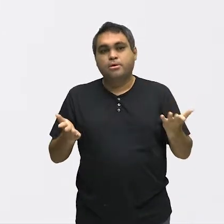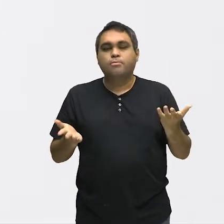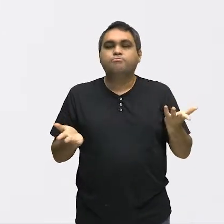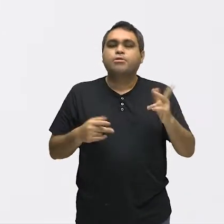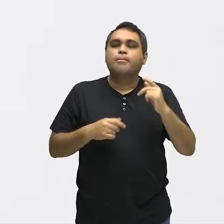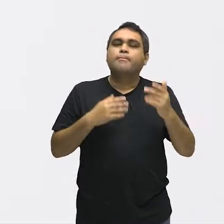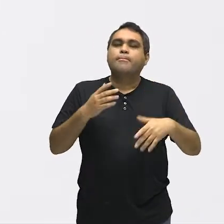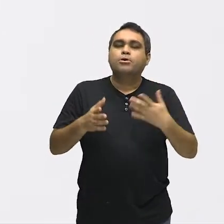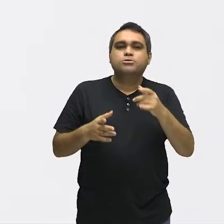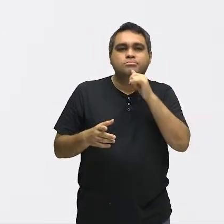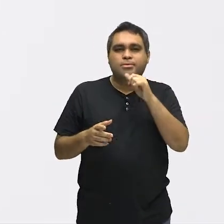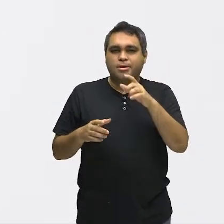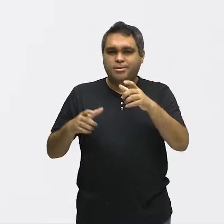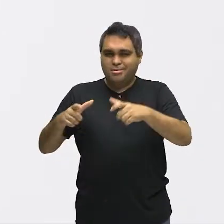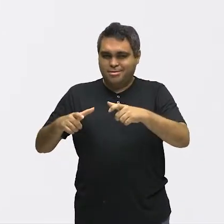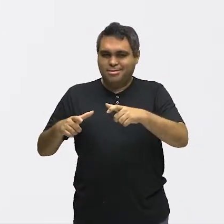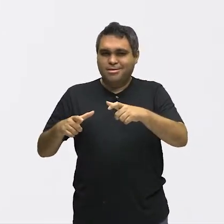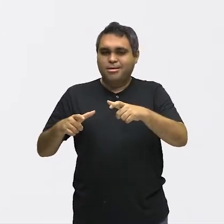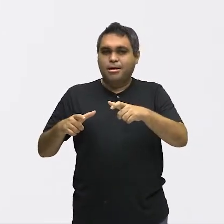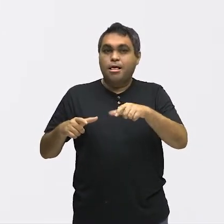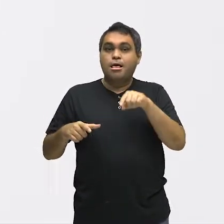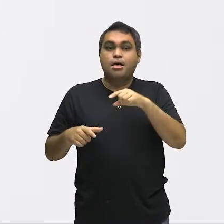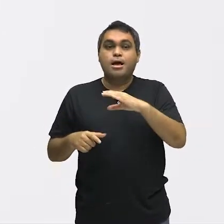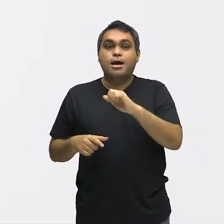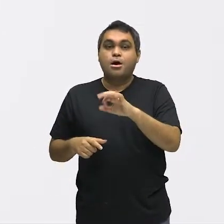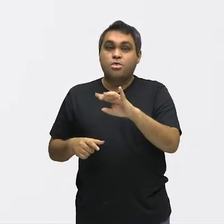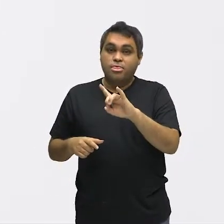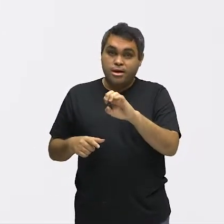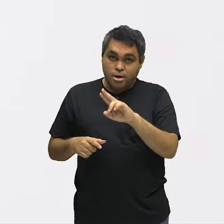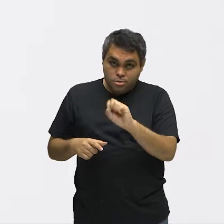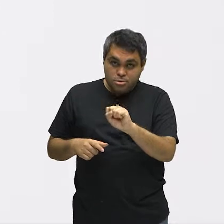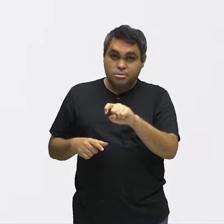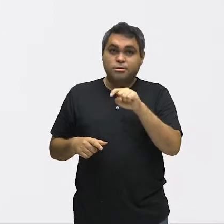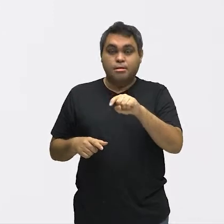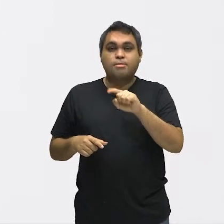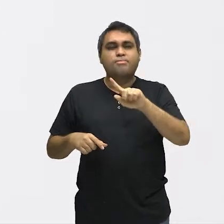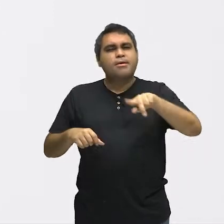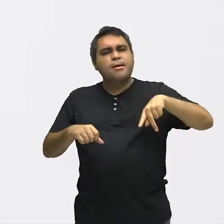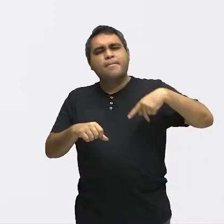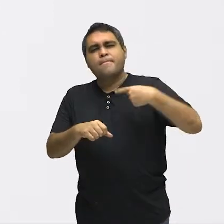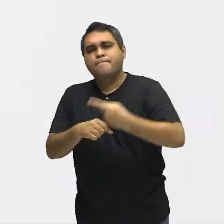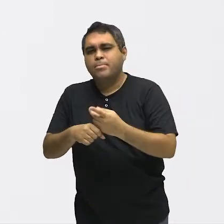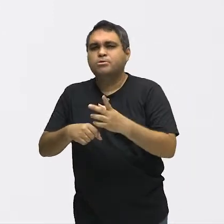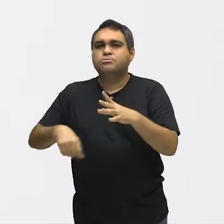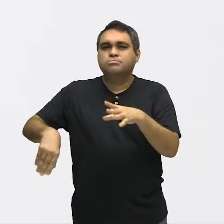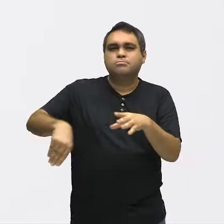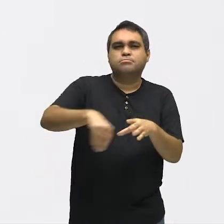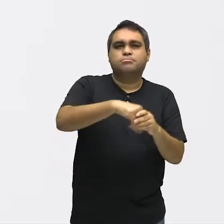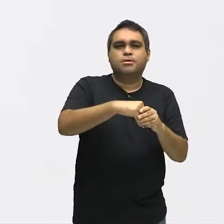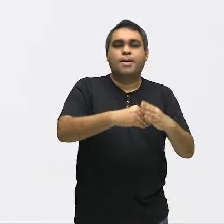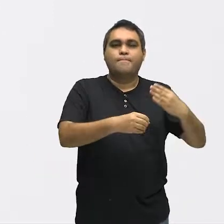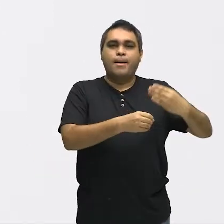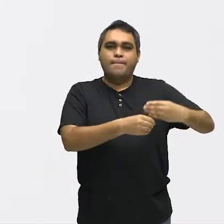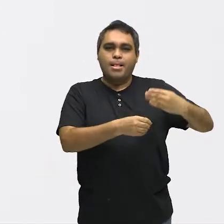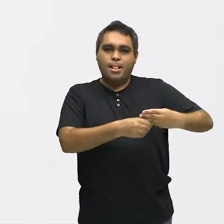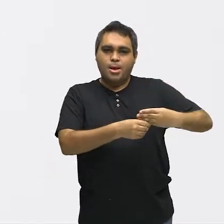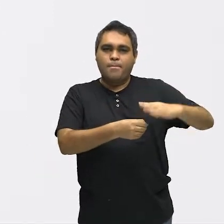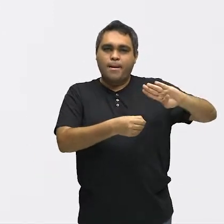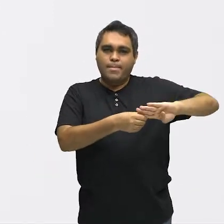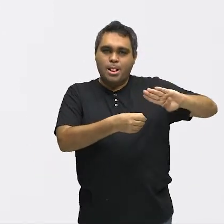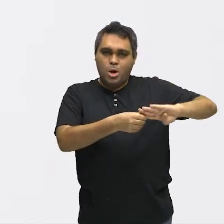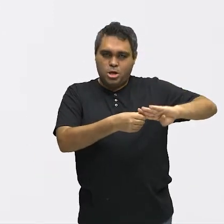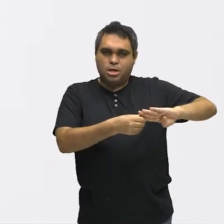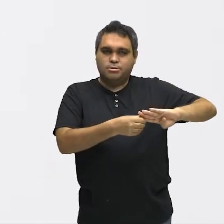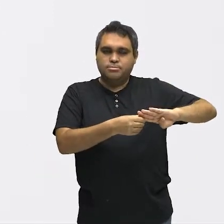assimilados à Babilônia, os caldeus foram os principais responsáveis pela derrota dos assírios e pela organização